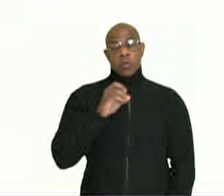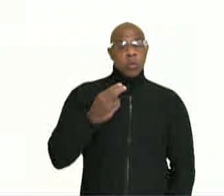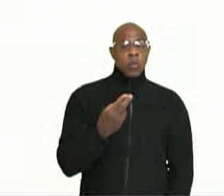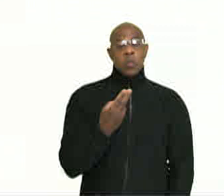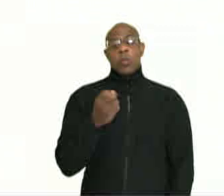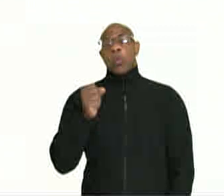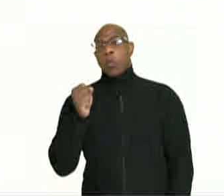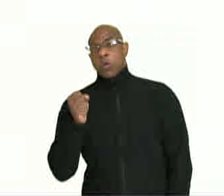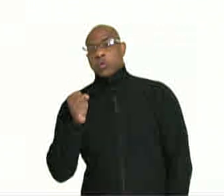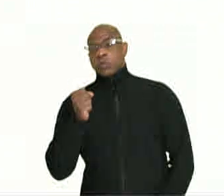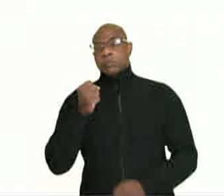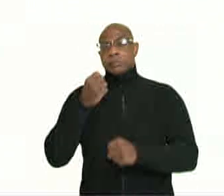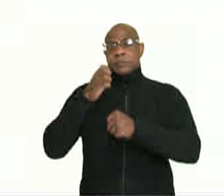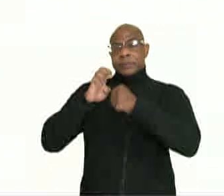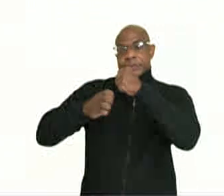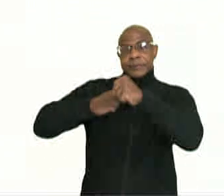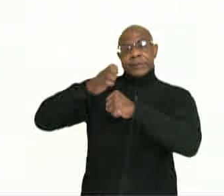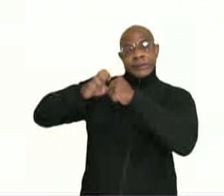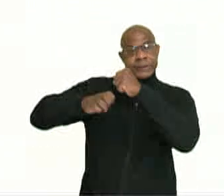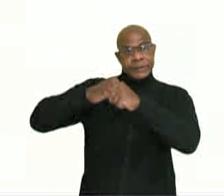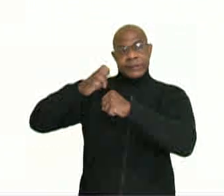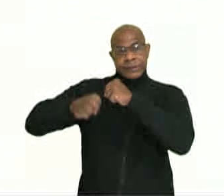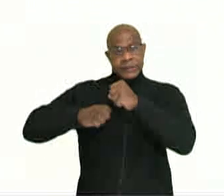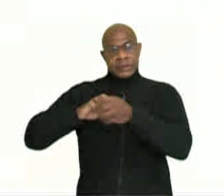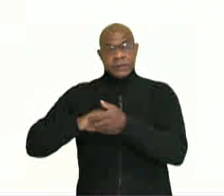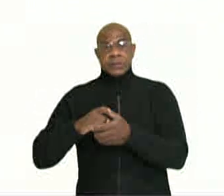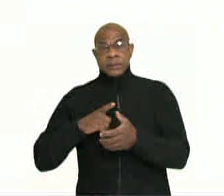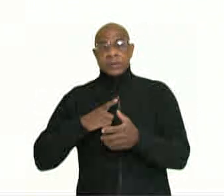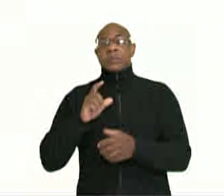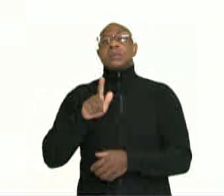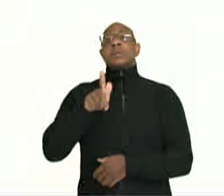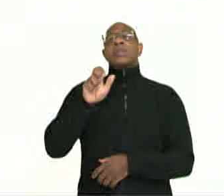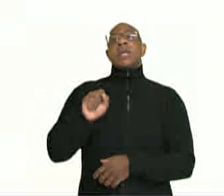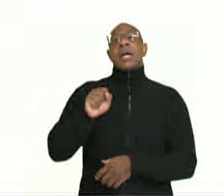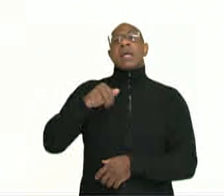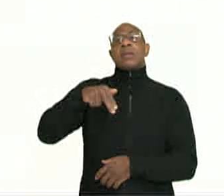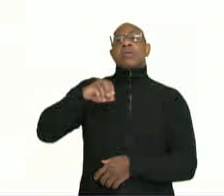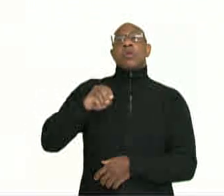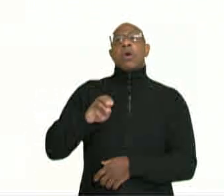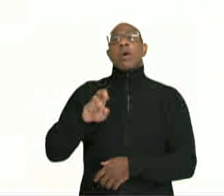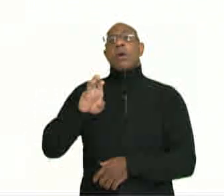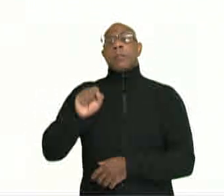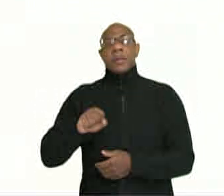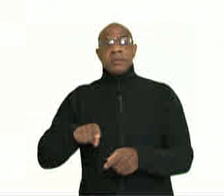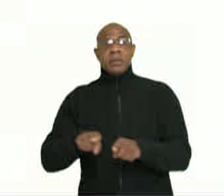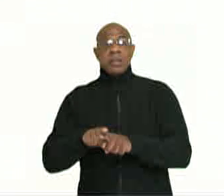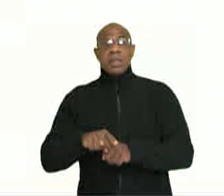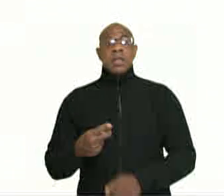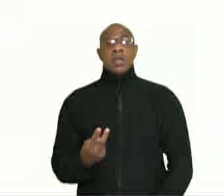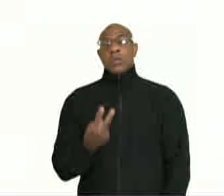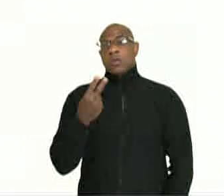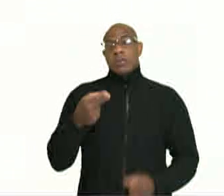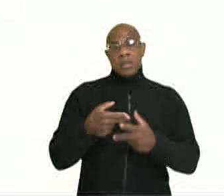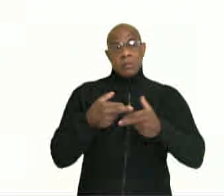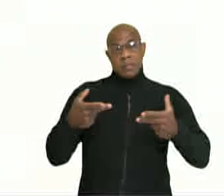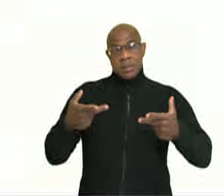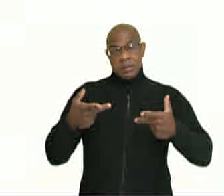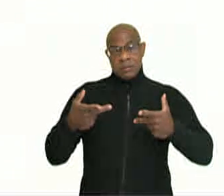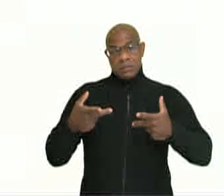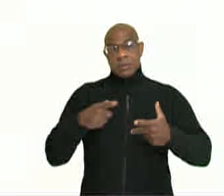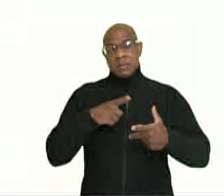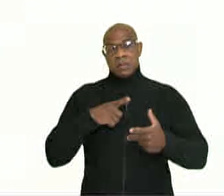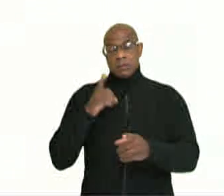valência, assemelhando-se a um gás nobre, pois são os únicos elementos químicos encontrados isolados e estáveis na